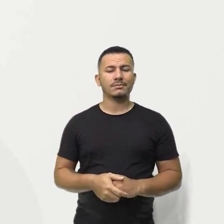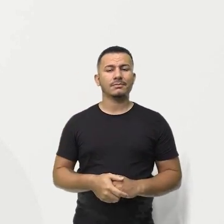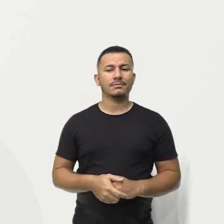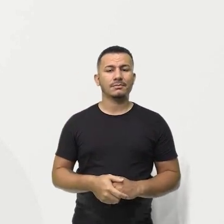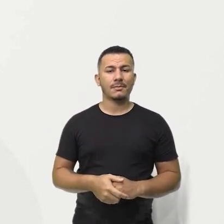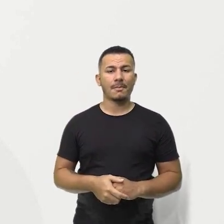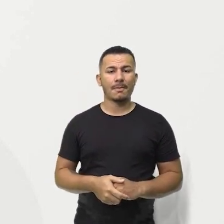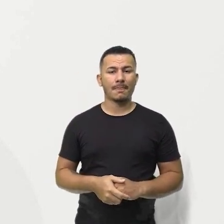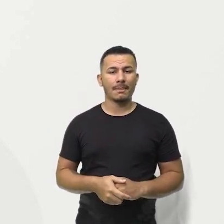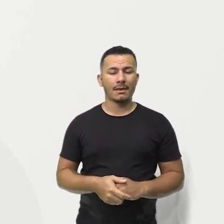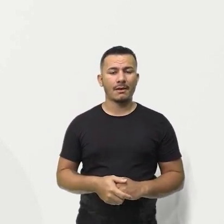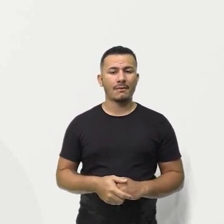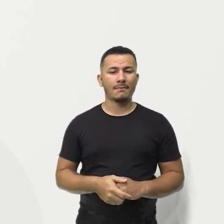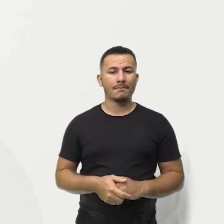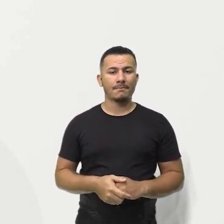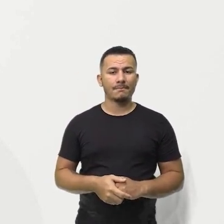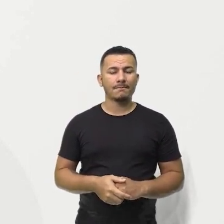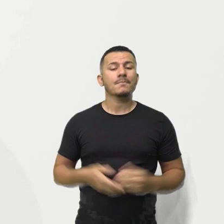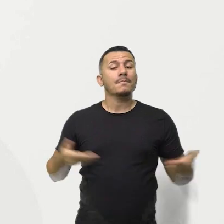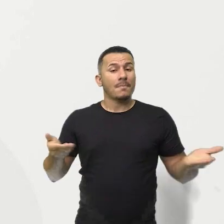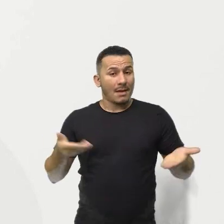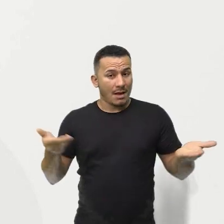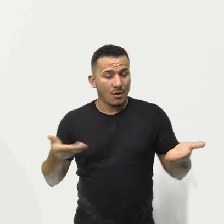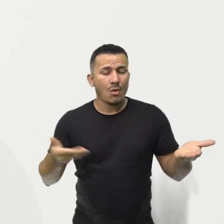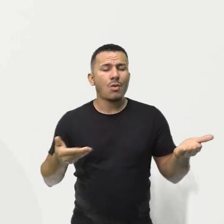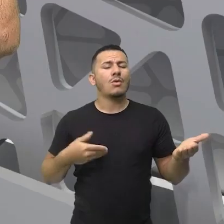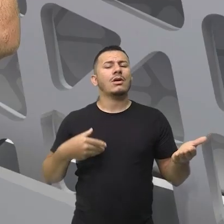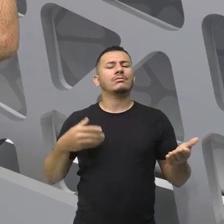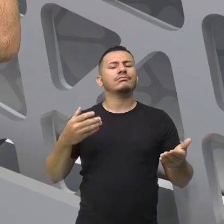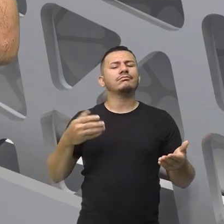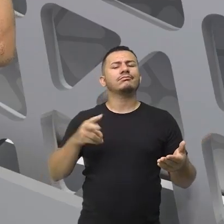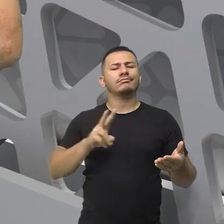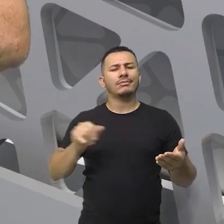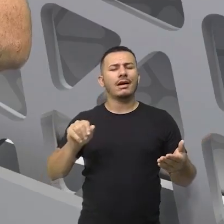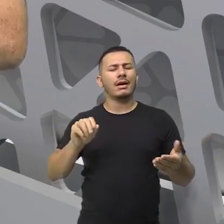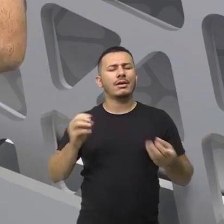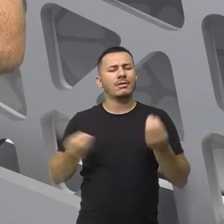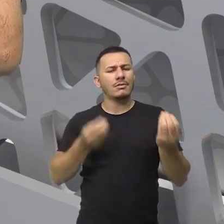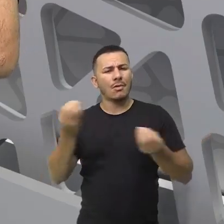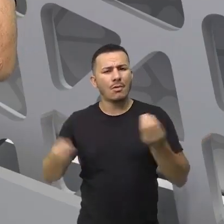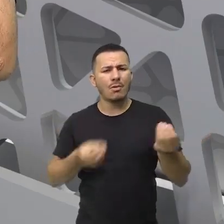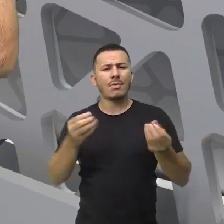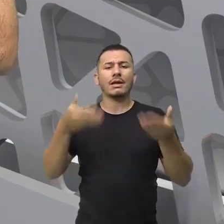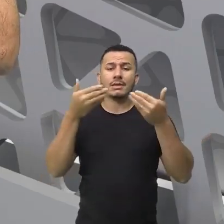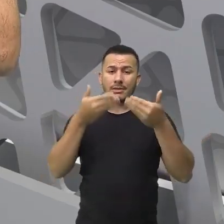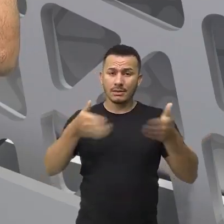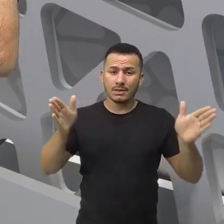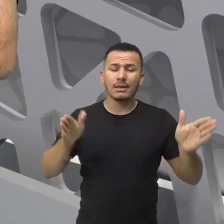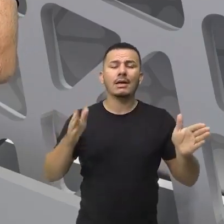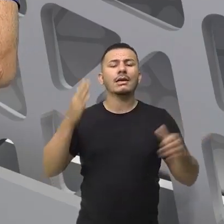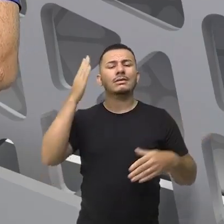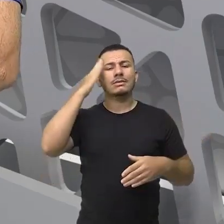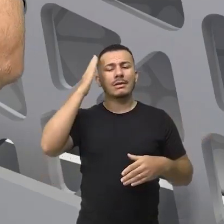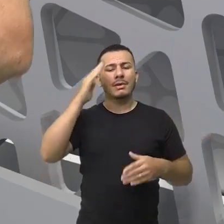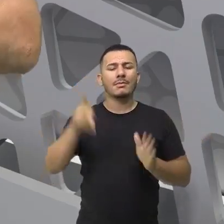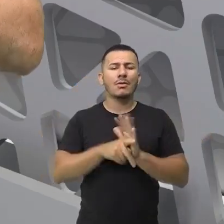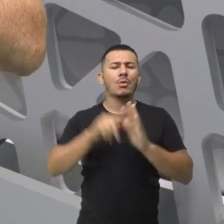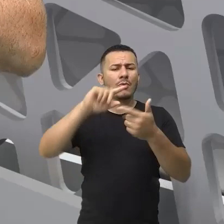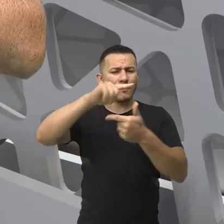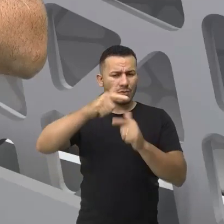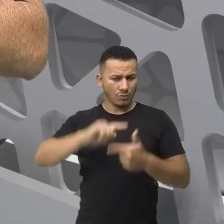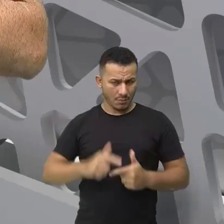né? E aí, então, pessoal, agora a gente vai trabalhar a